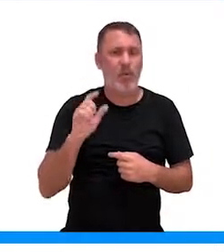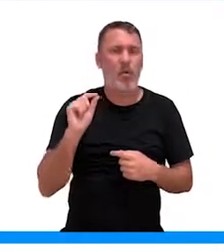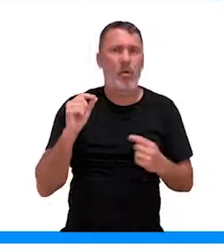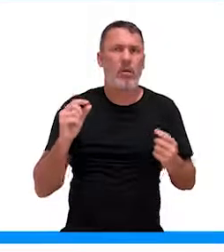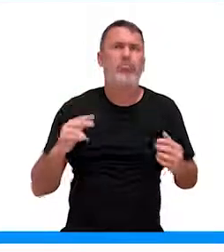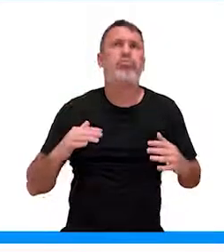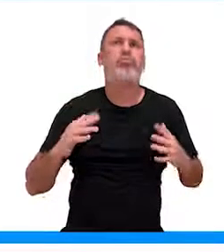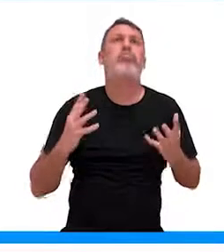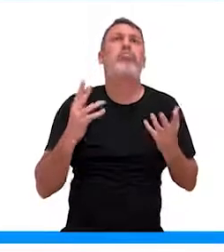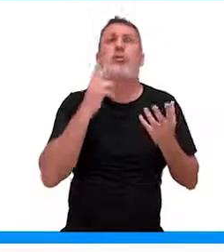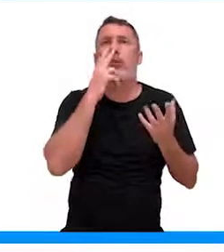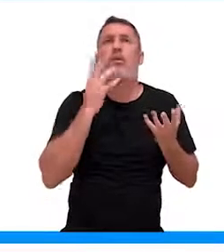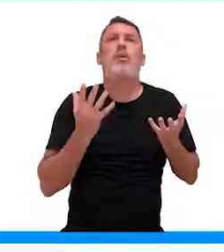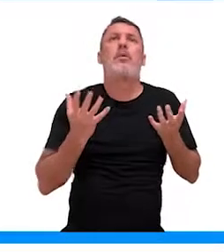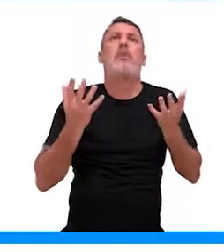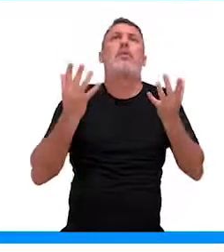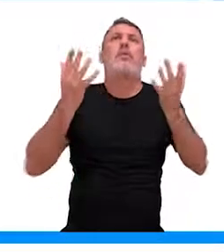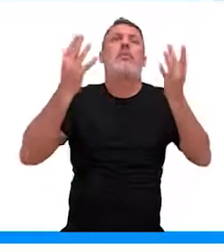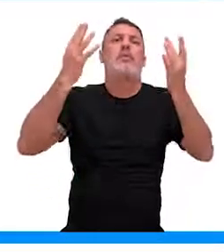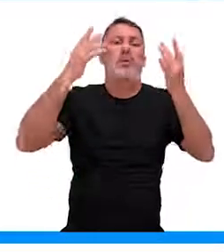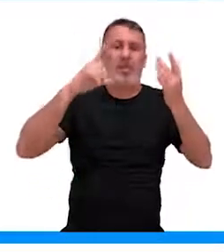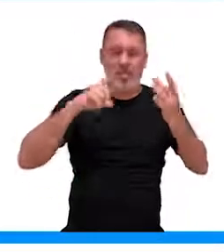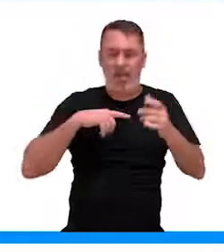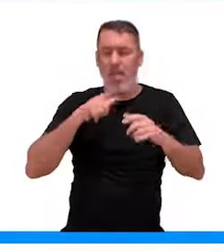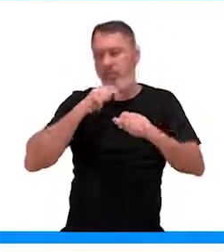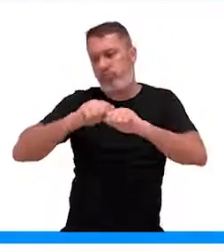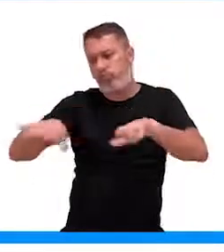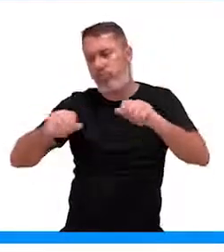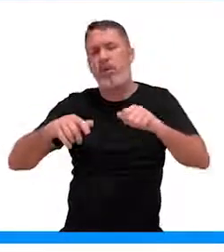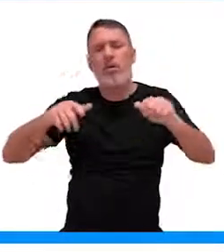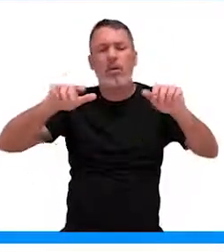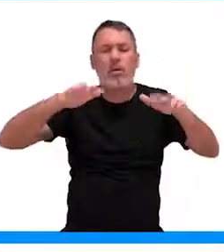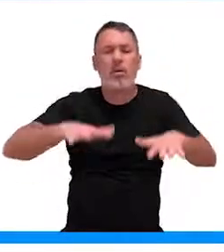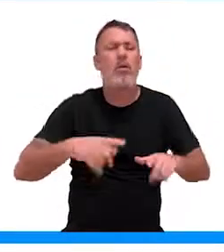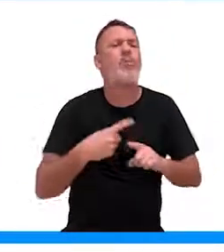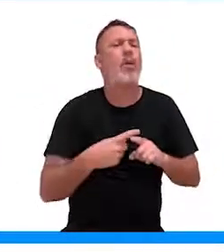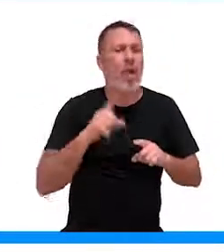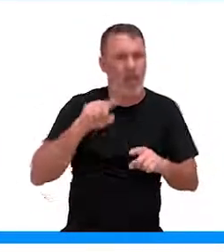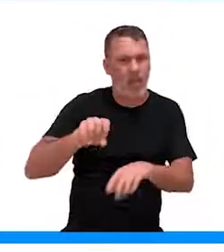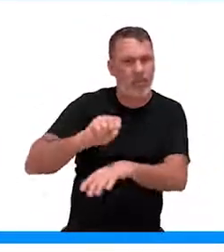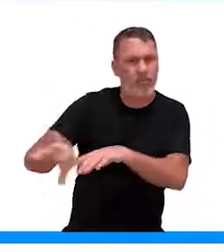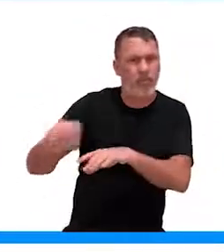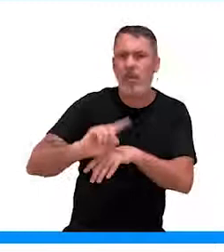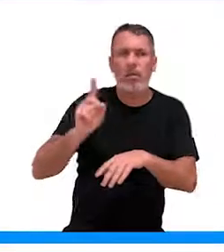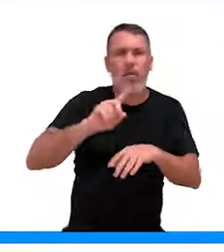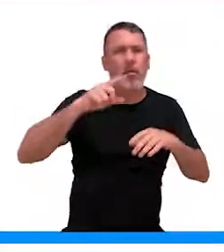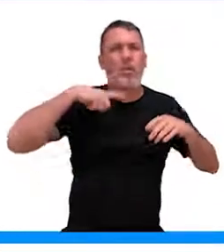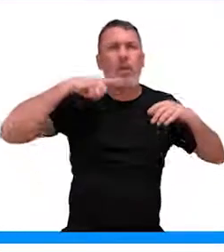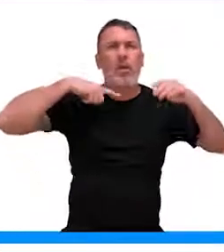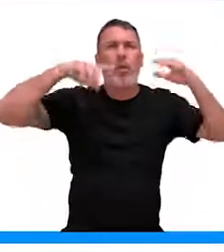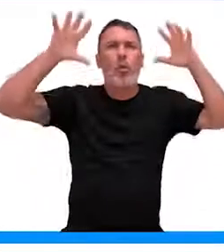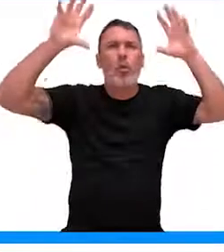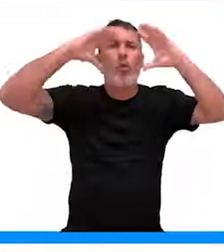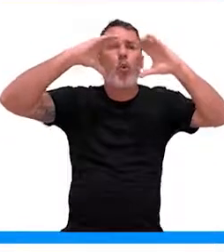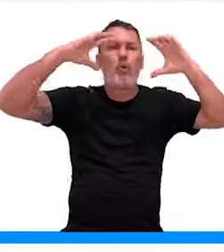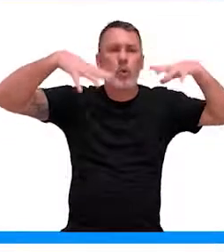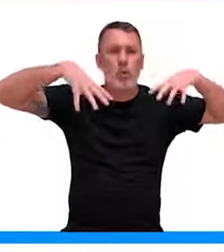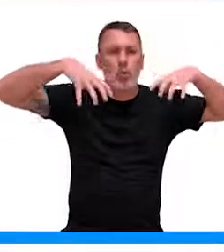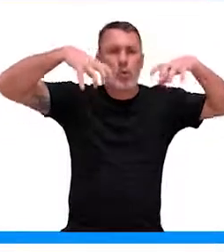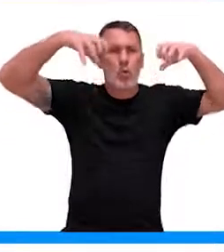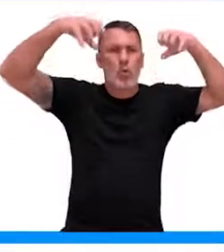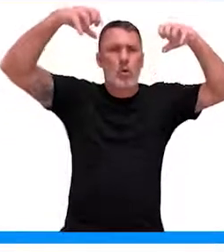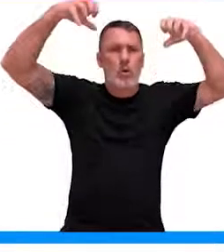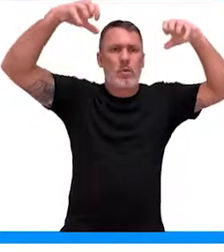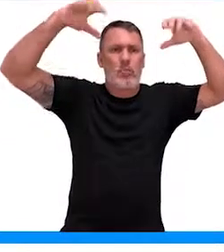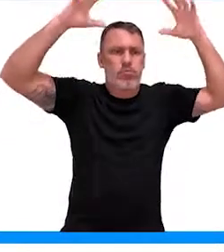evaporado. Então, peraí, existe... Por que as pessoas não? Peraí. O que que os filósofos pensavam? Não, mas toda essa quantidade de água não